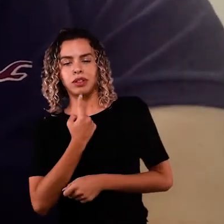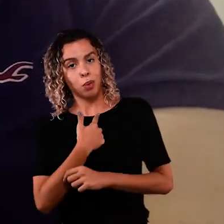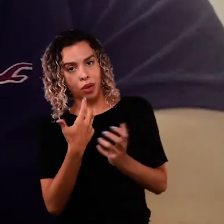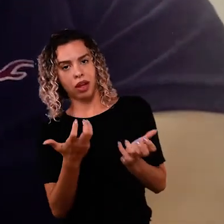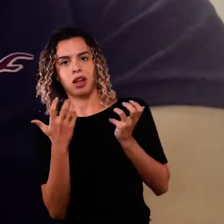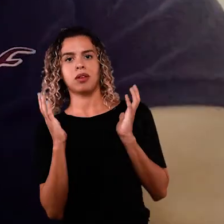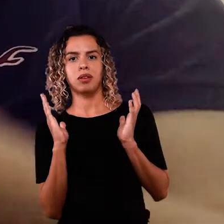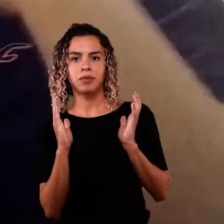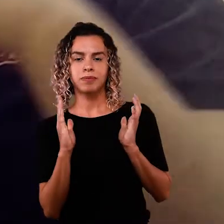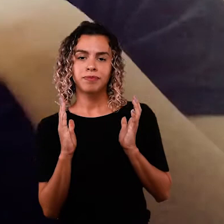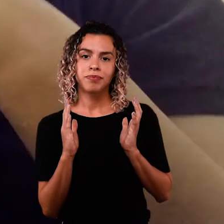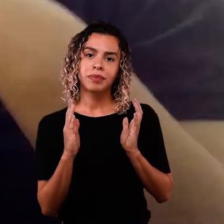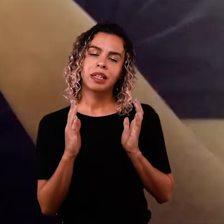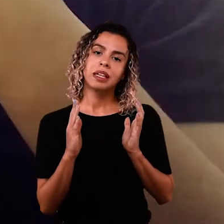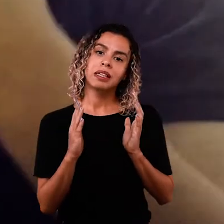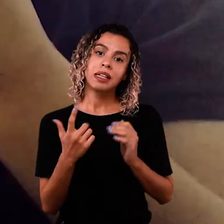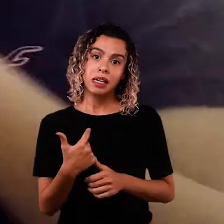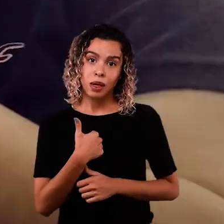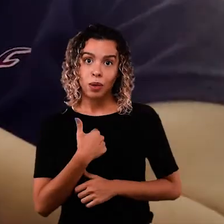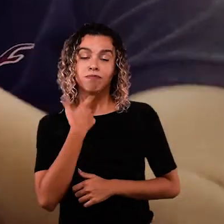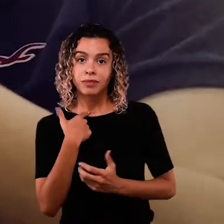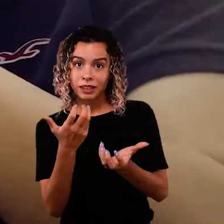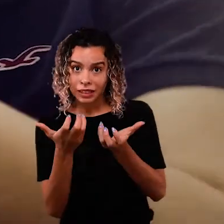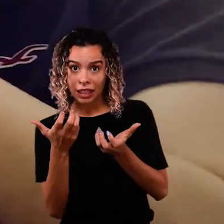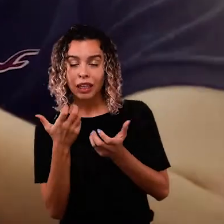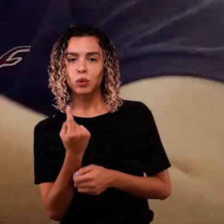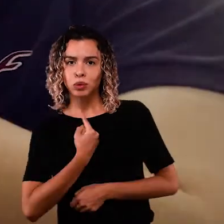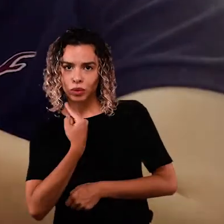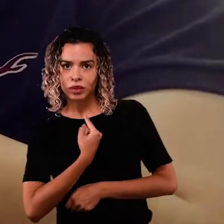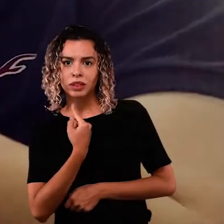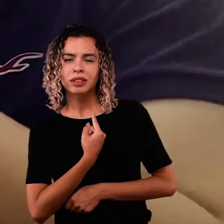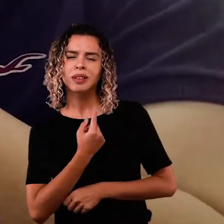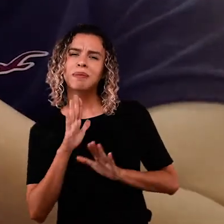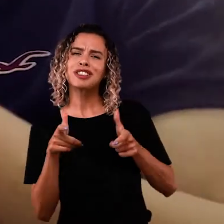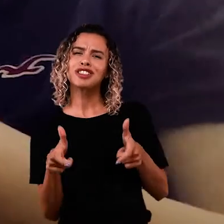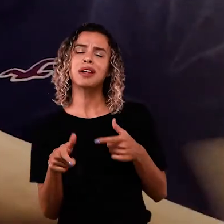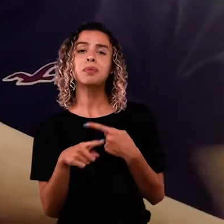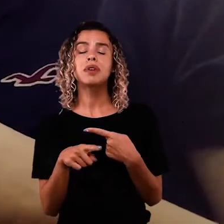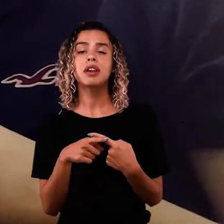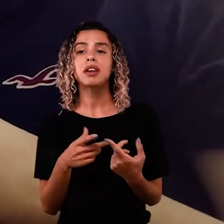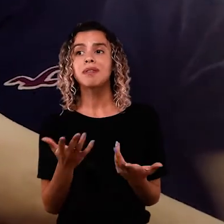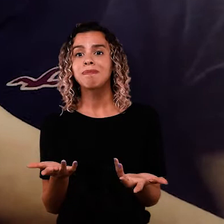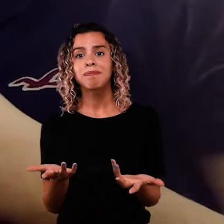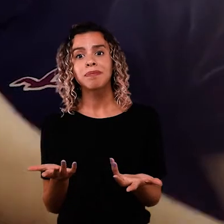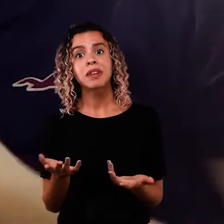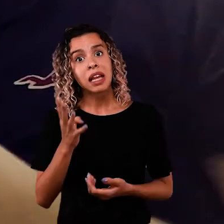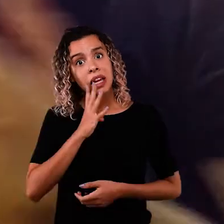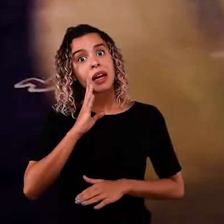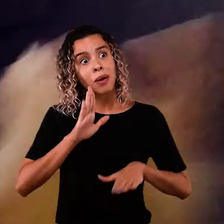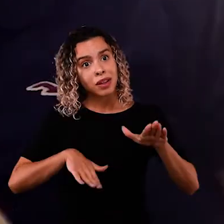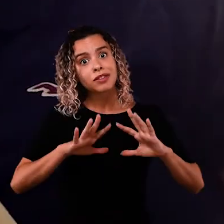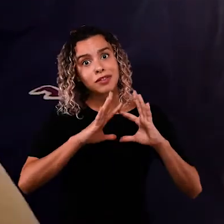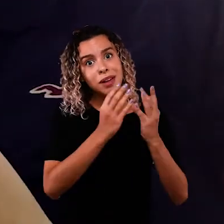ficar sozinha. E às vezes acho que assim, mesmo que eu quero ter um tempo só pra mim, fica chato porque